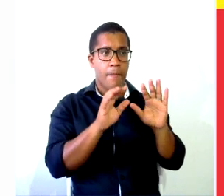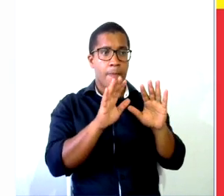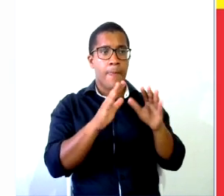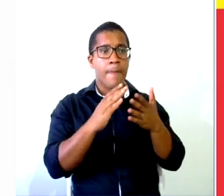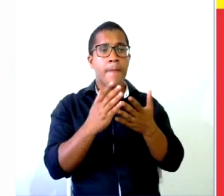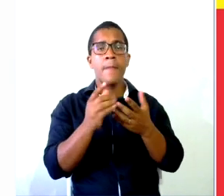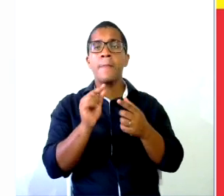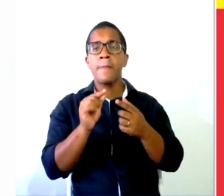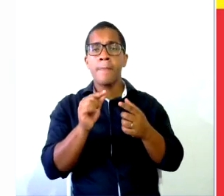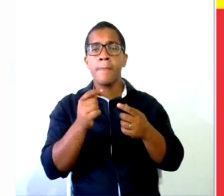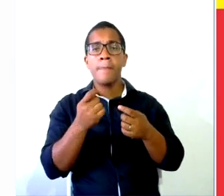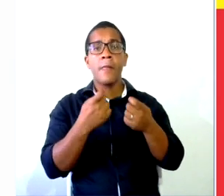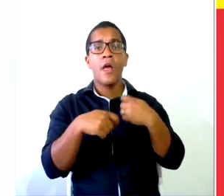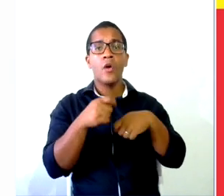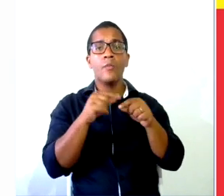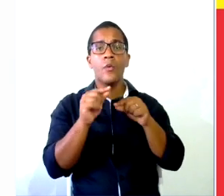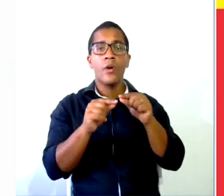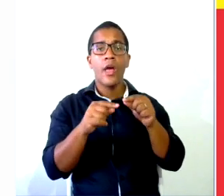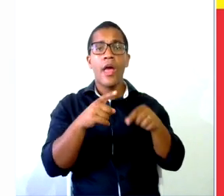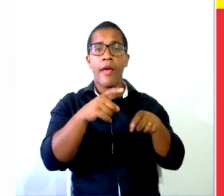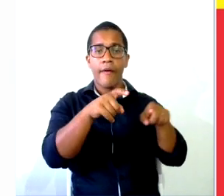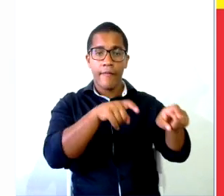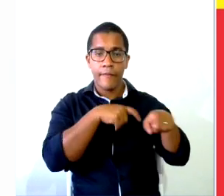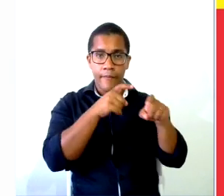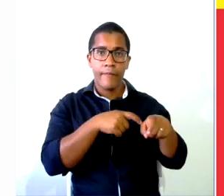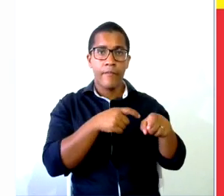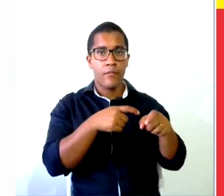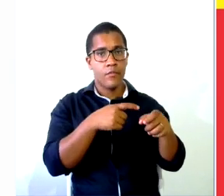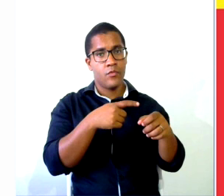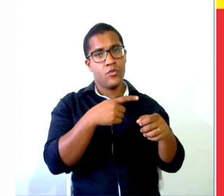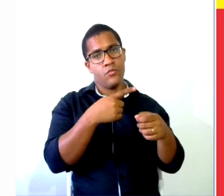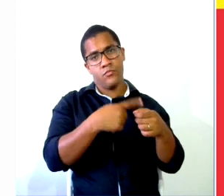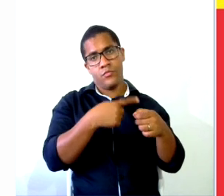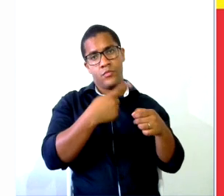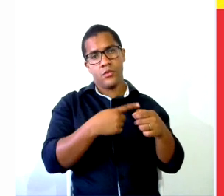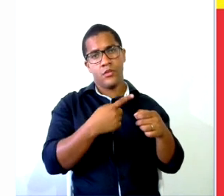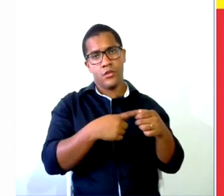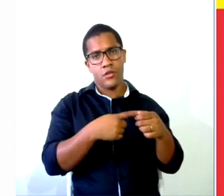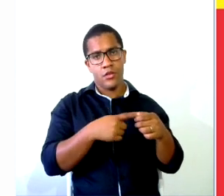rural, na qual a servidão medieval